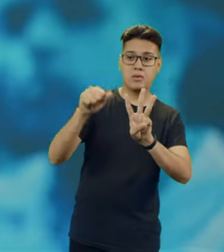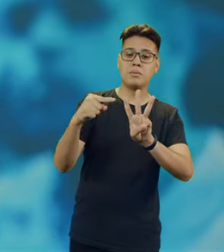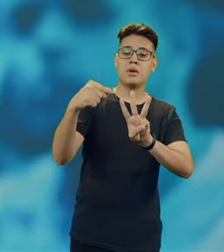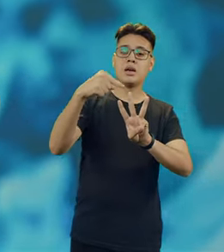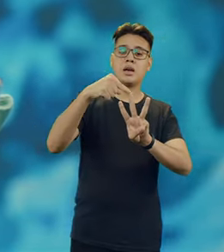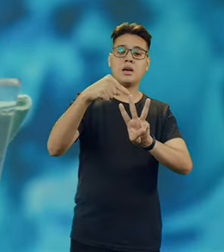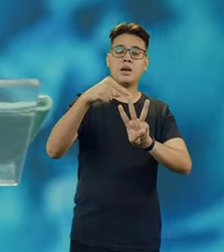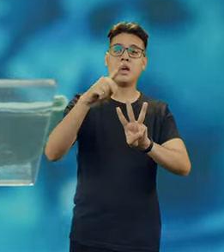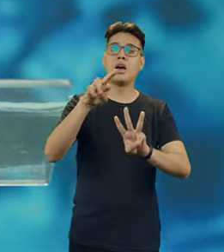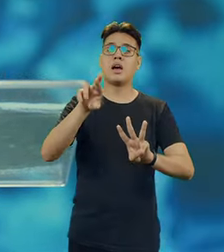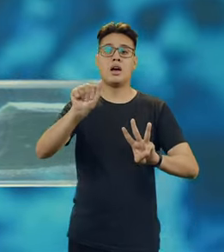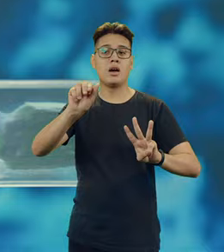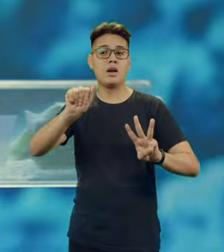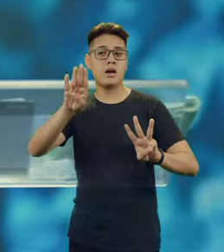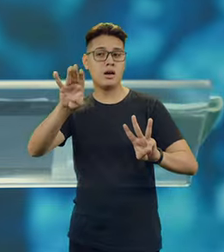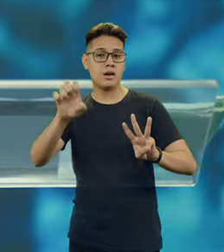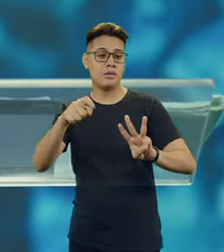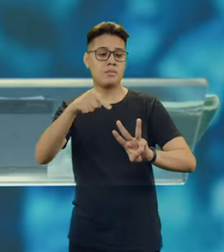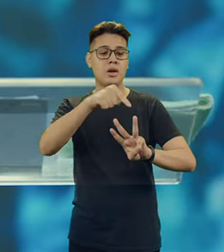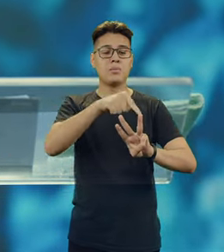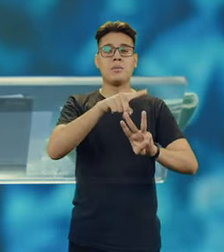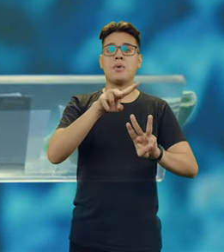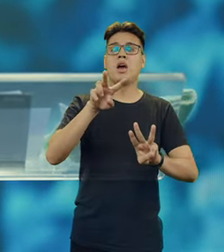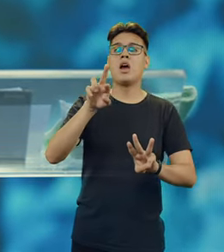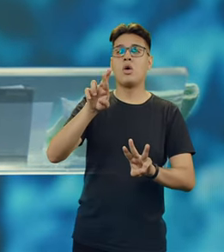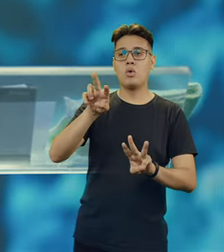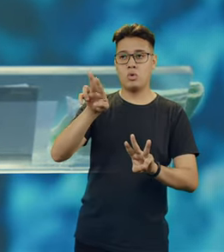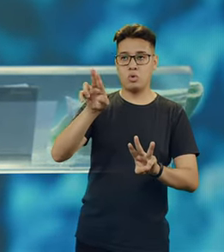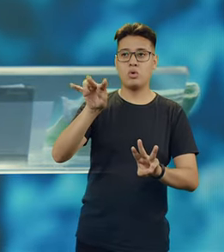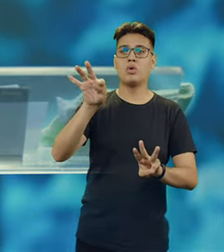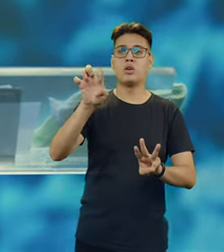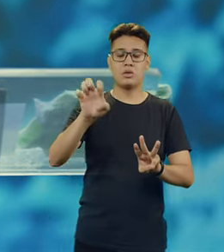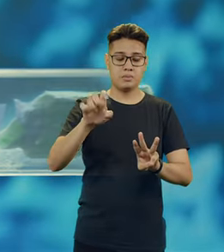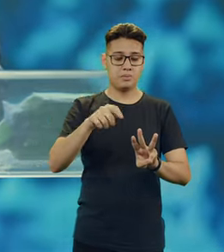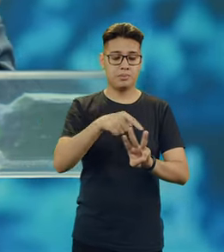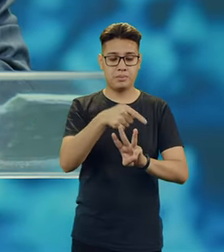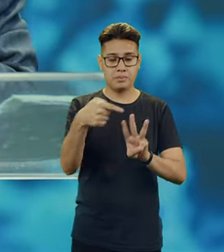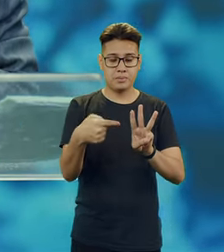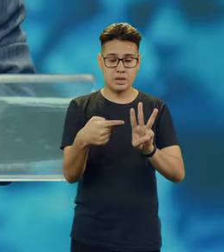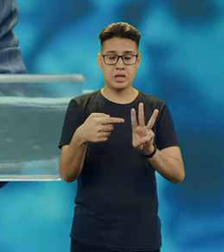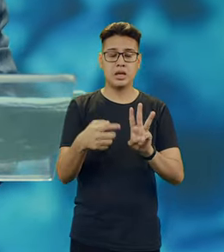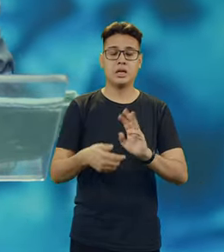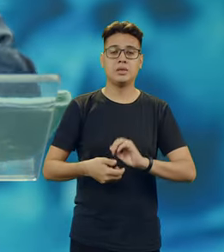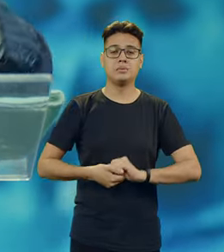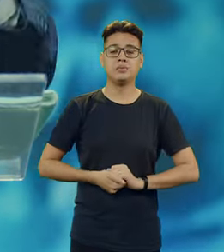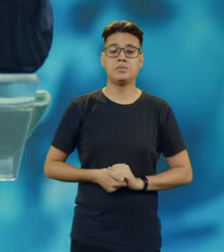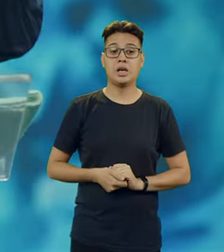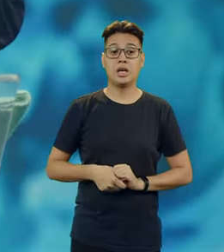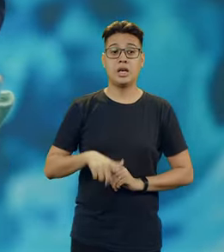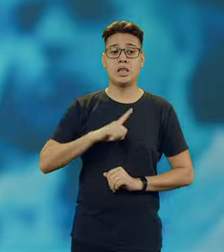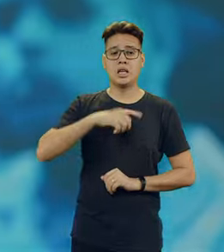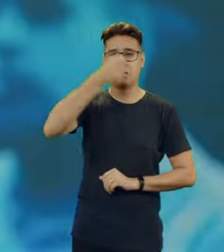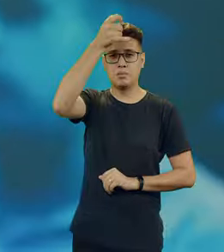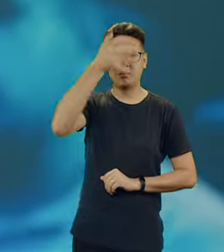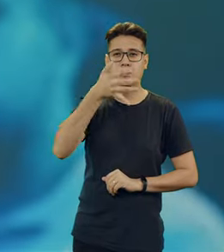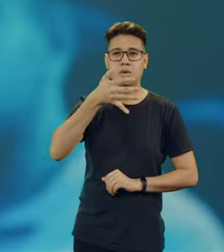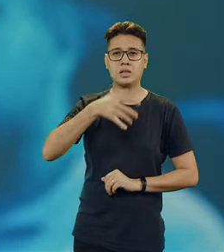Revela a amplitude da graça de Deus. Deus achou por bem conceder que elas